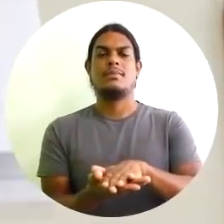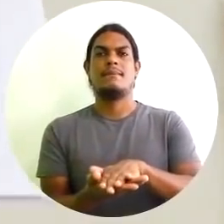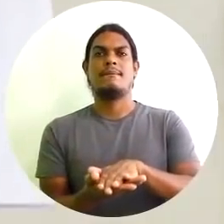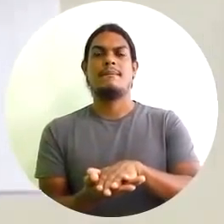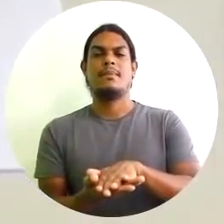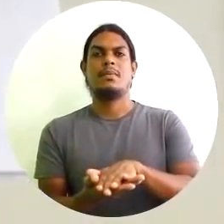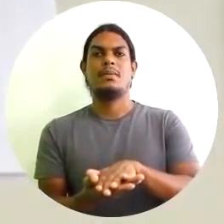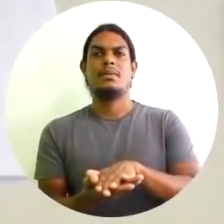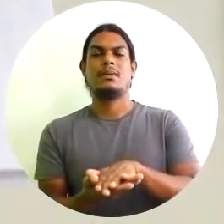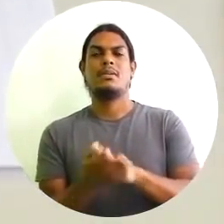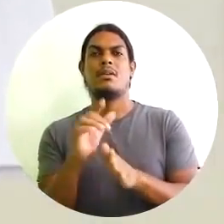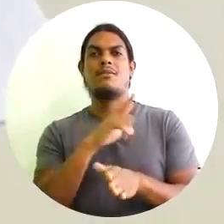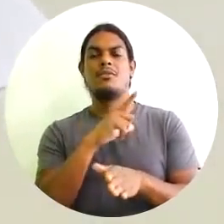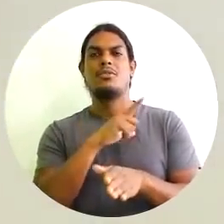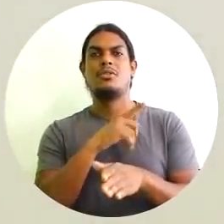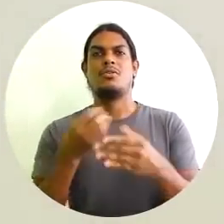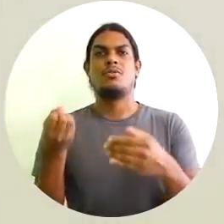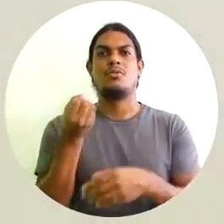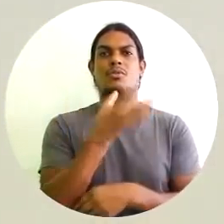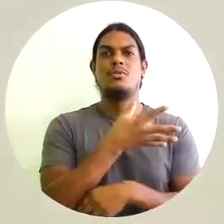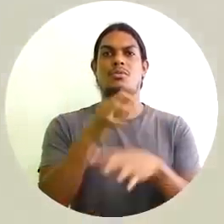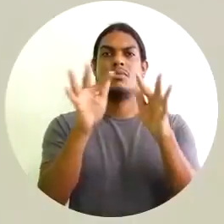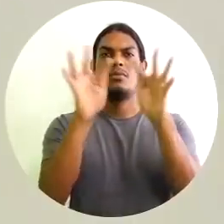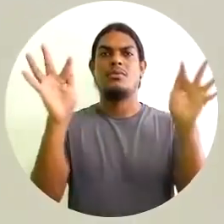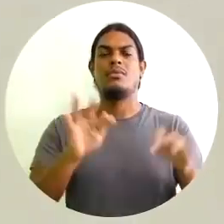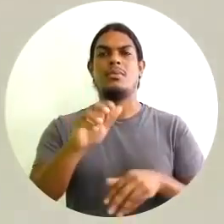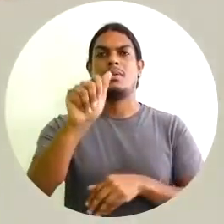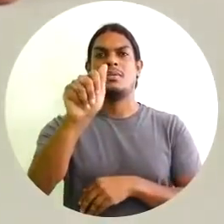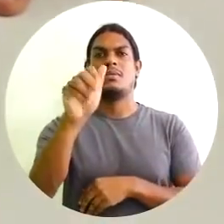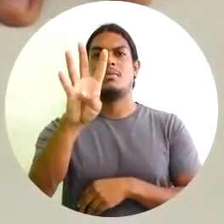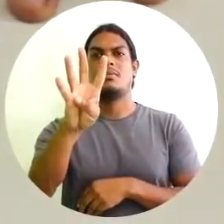este papel, eu vou ter o formato A4.